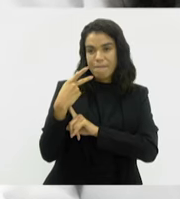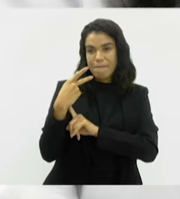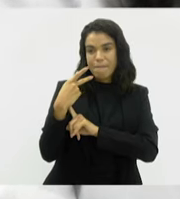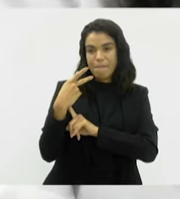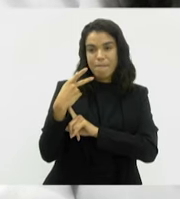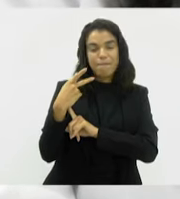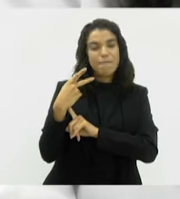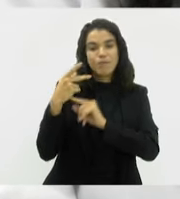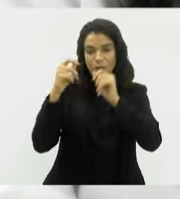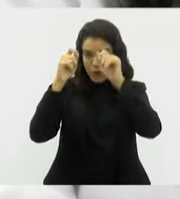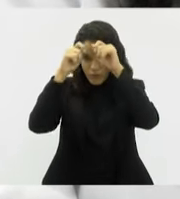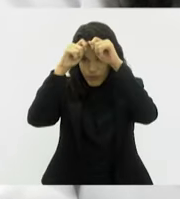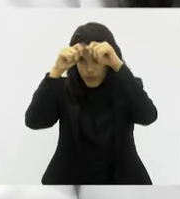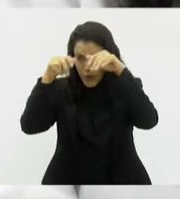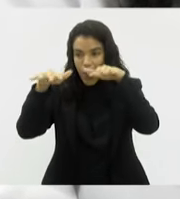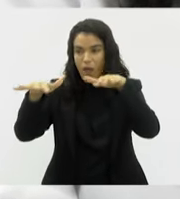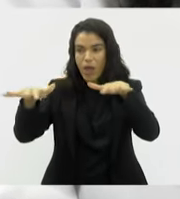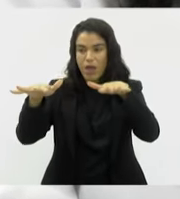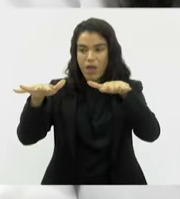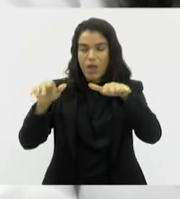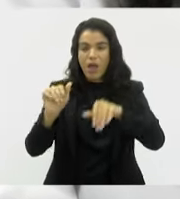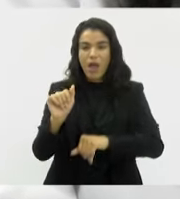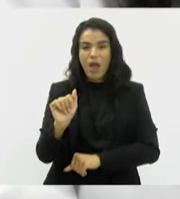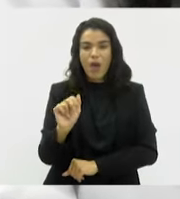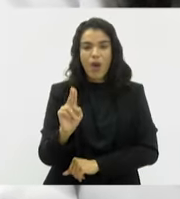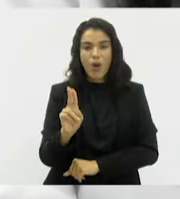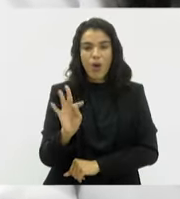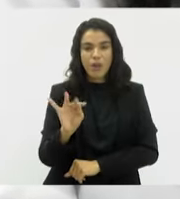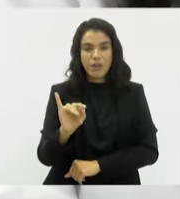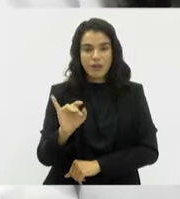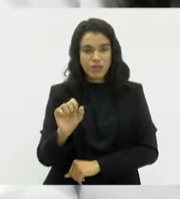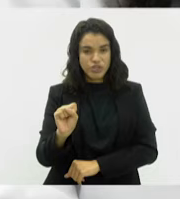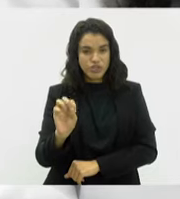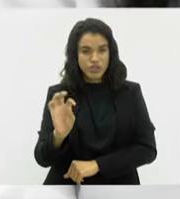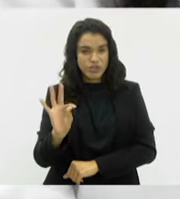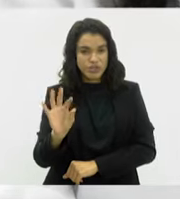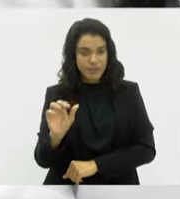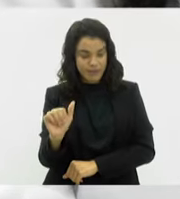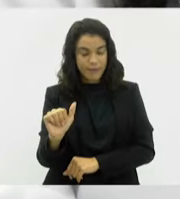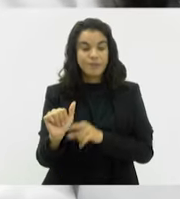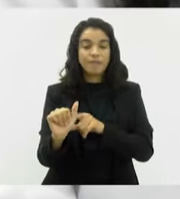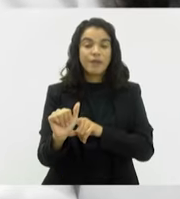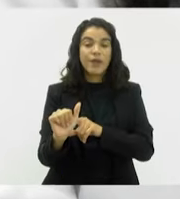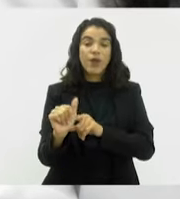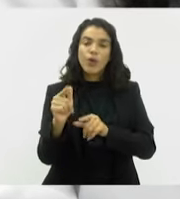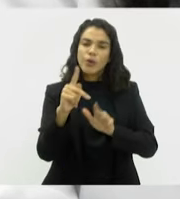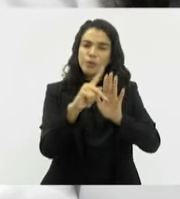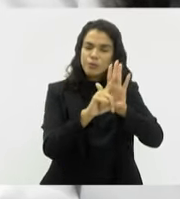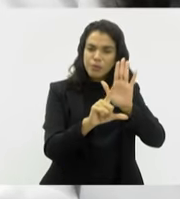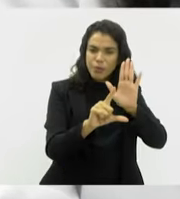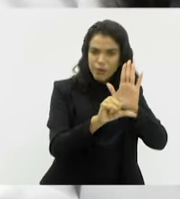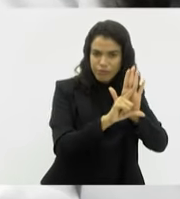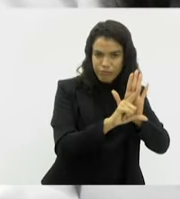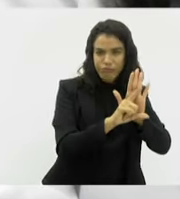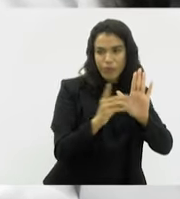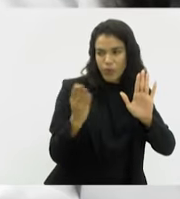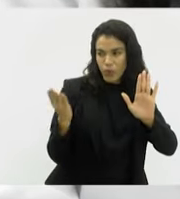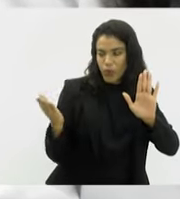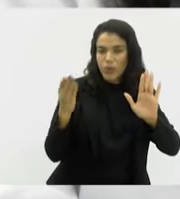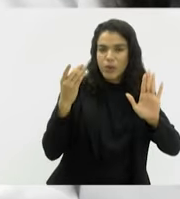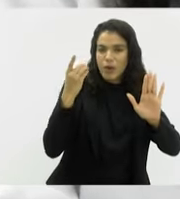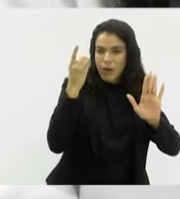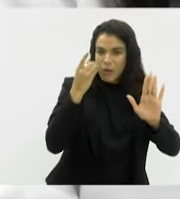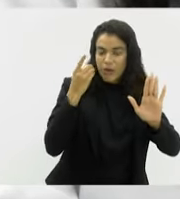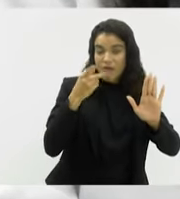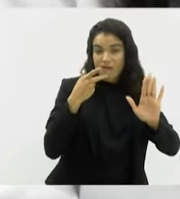pessoas dentro do transtorno do espectro autista. E compreendo perfeitamente que, quando o projeto do Delarório fala